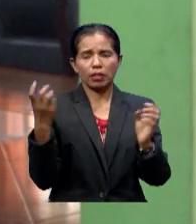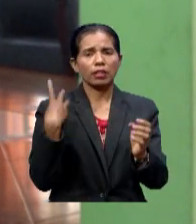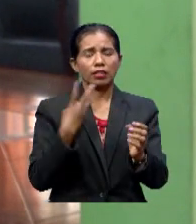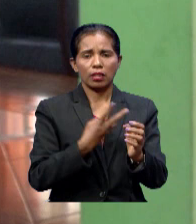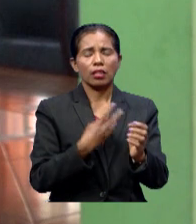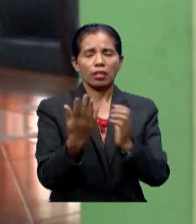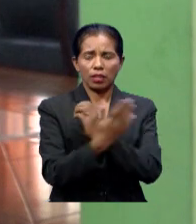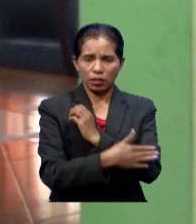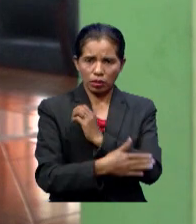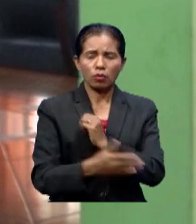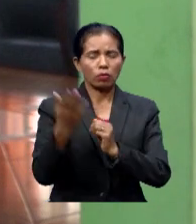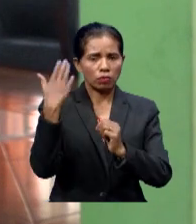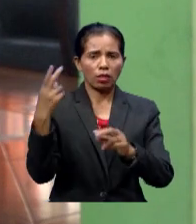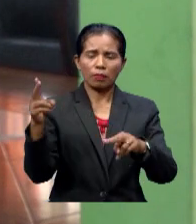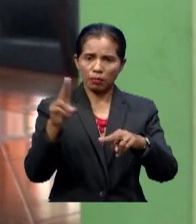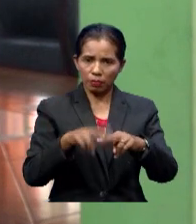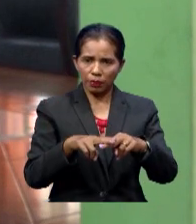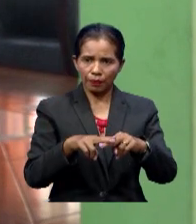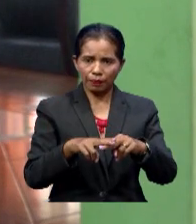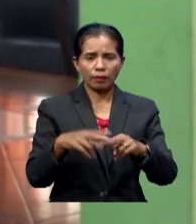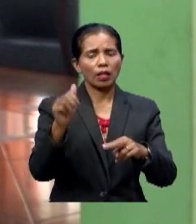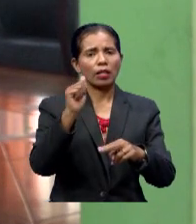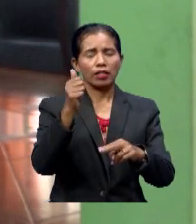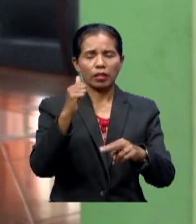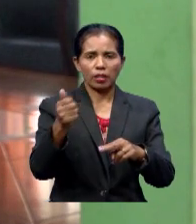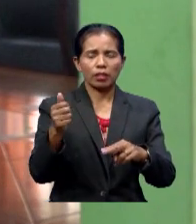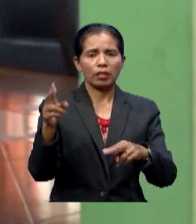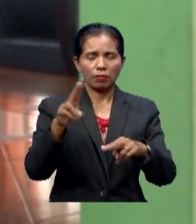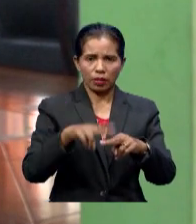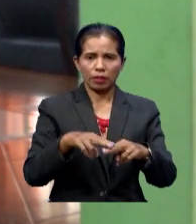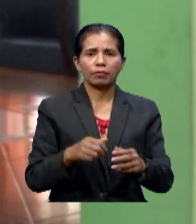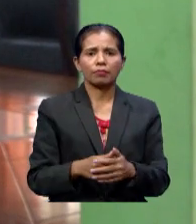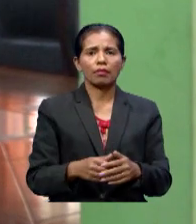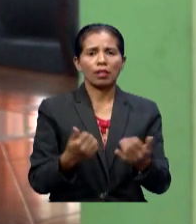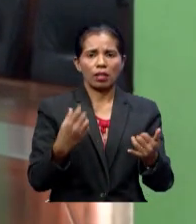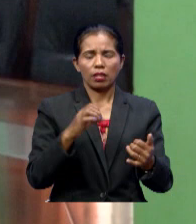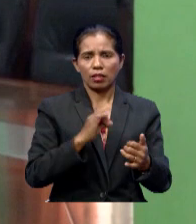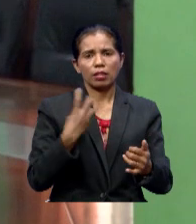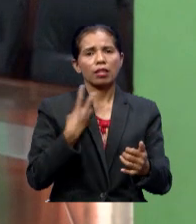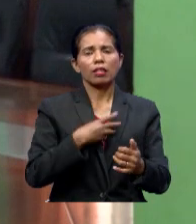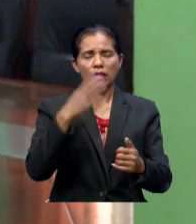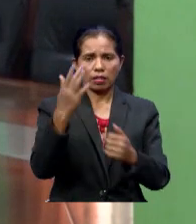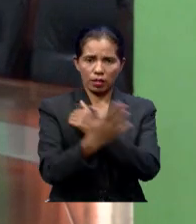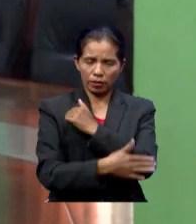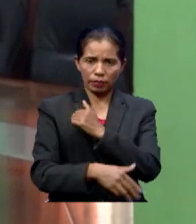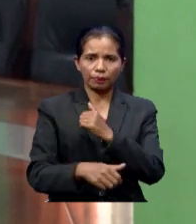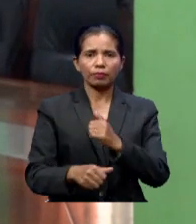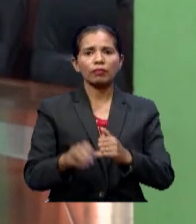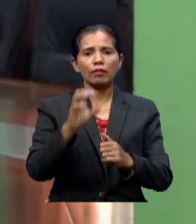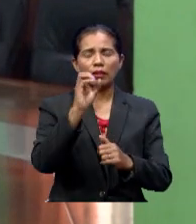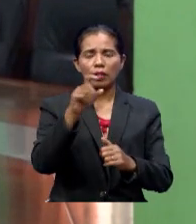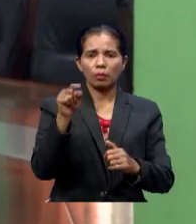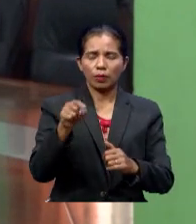né? Portanto, o lucro aumenta, vale aumenta depois de centavos, vale 5 centavos. Portanto, ainda nem mais não ia itinerai. 0,3 sai